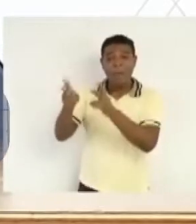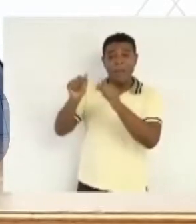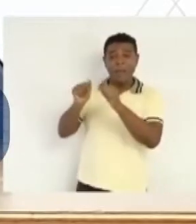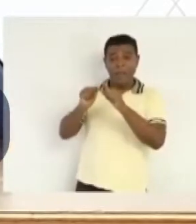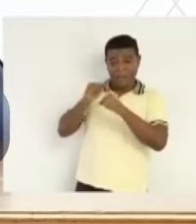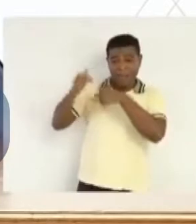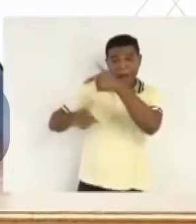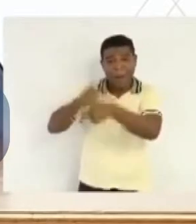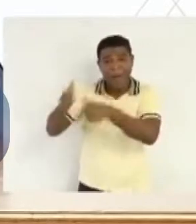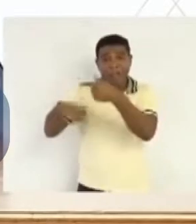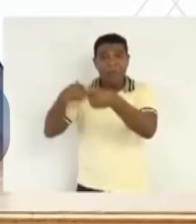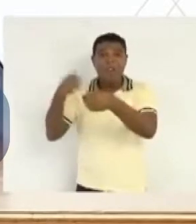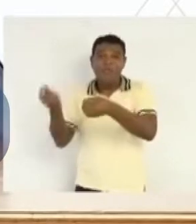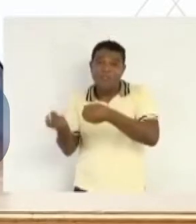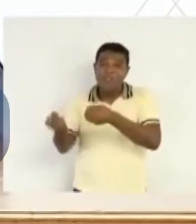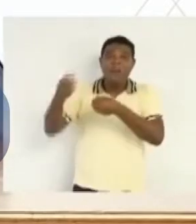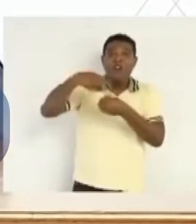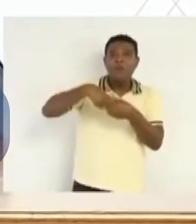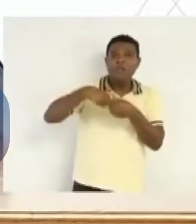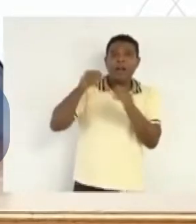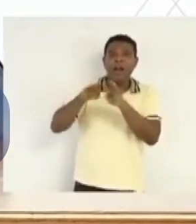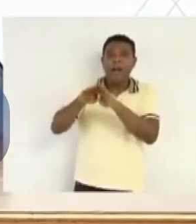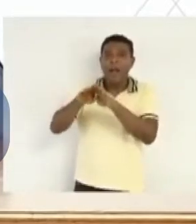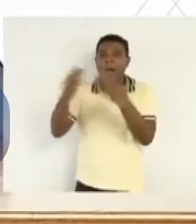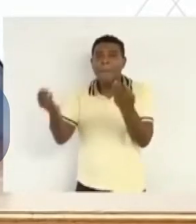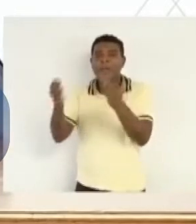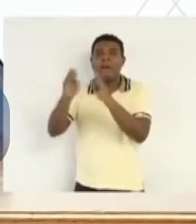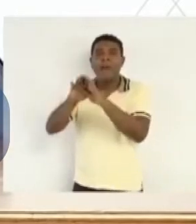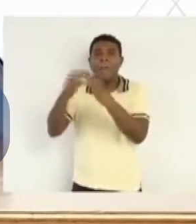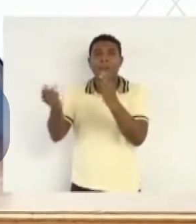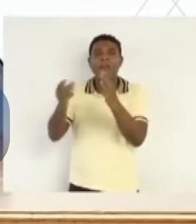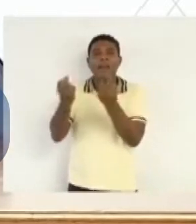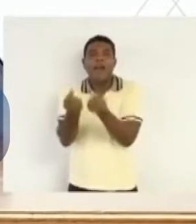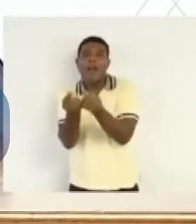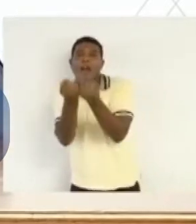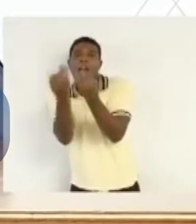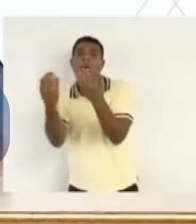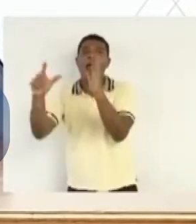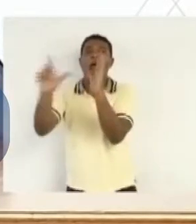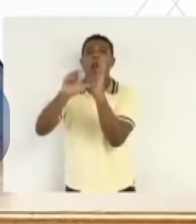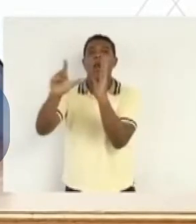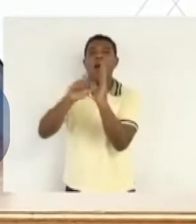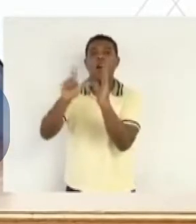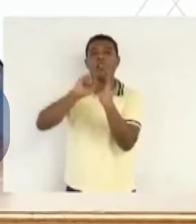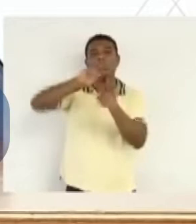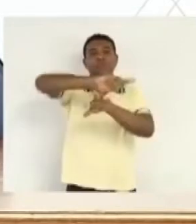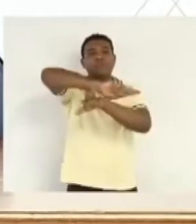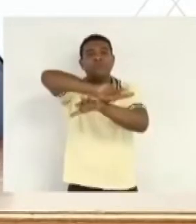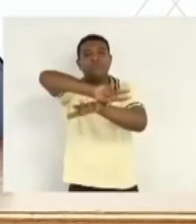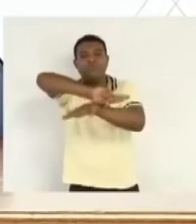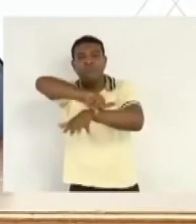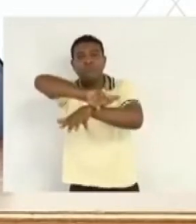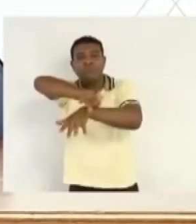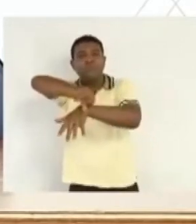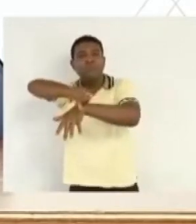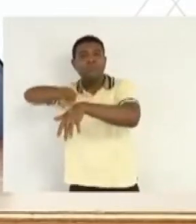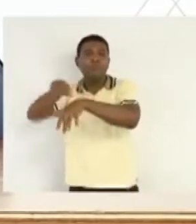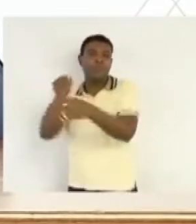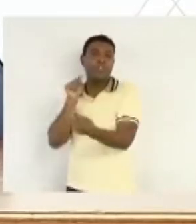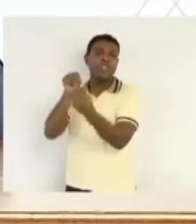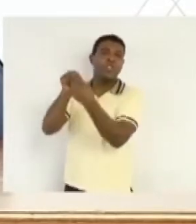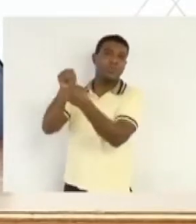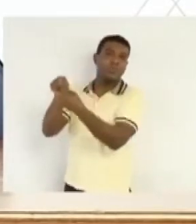nesta semana as academias e as agências de turismo passam a contar com a prerrogativa